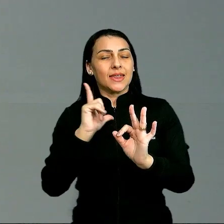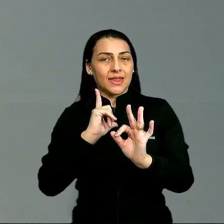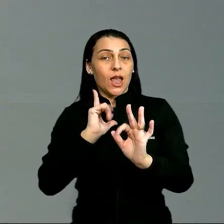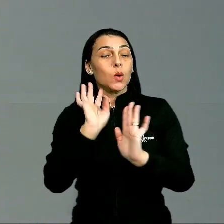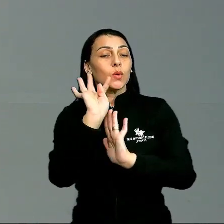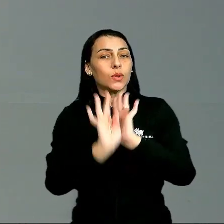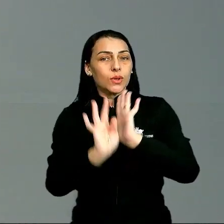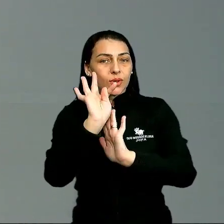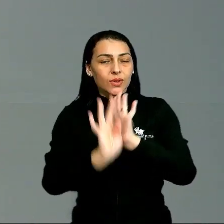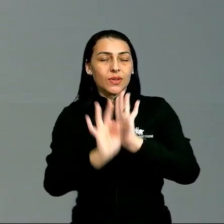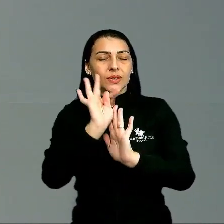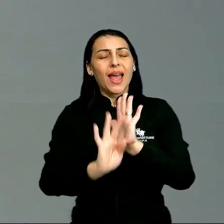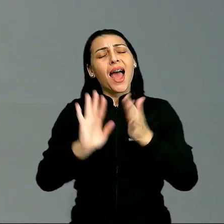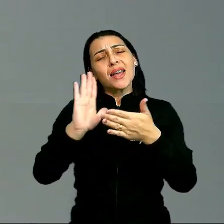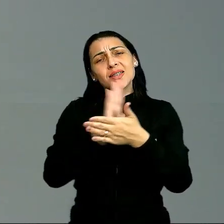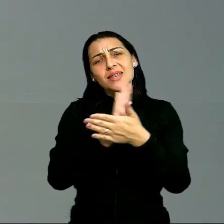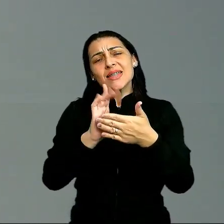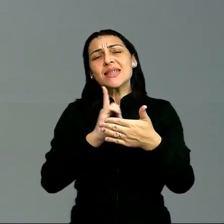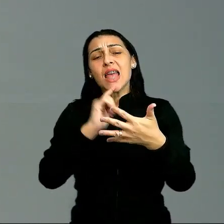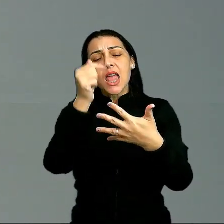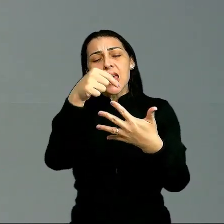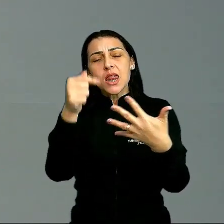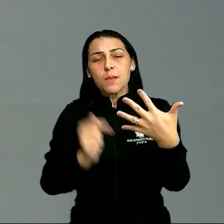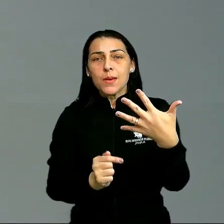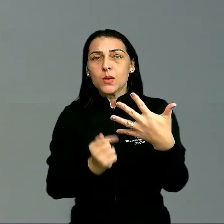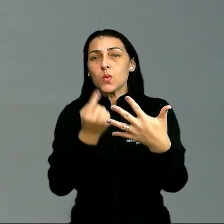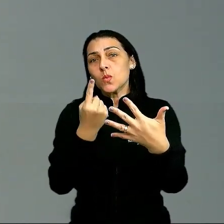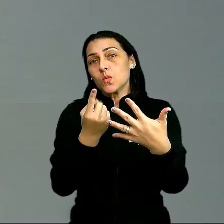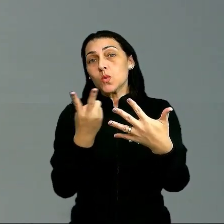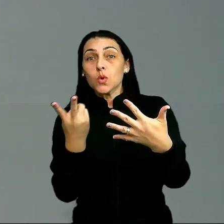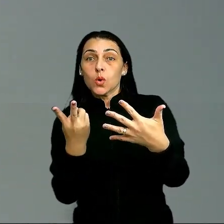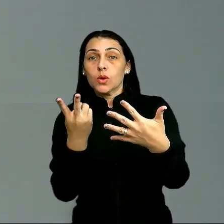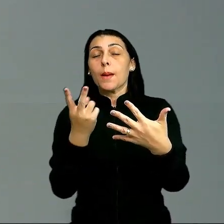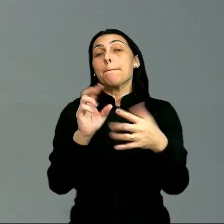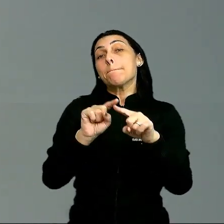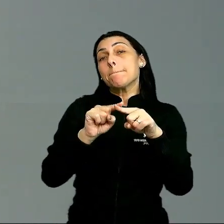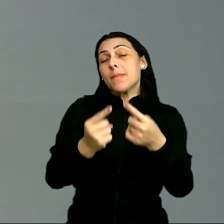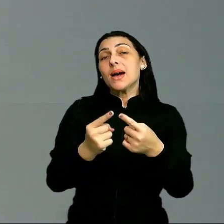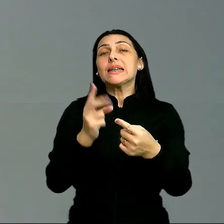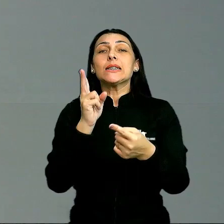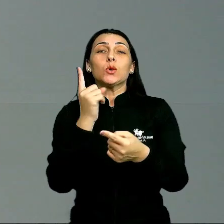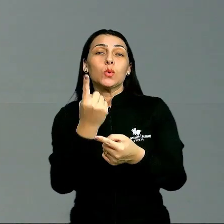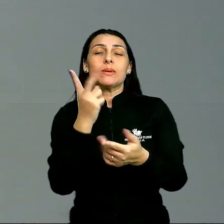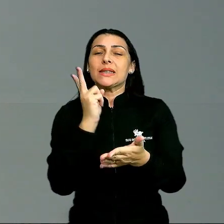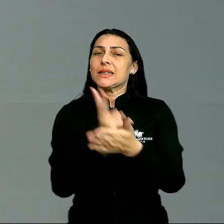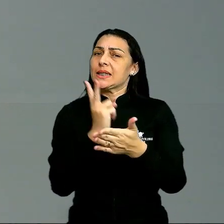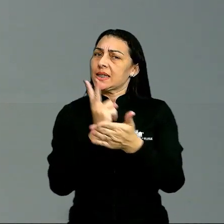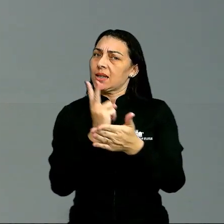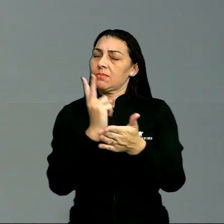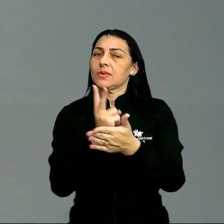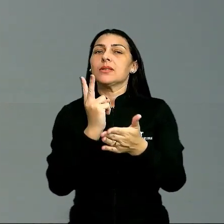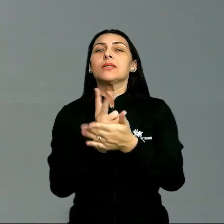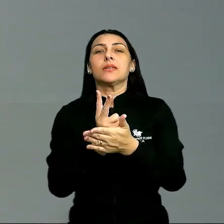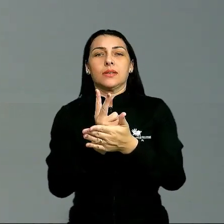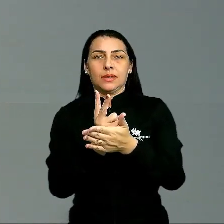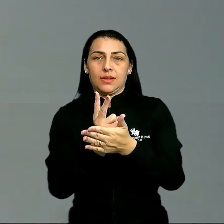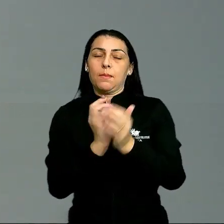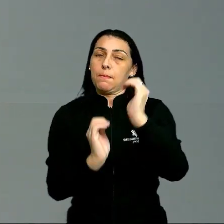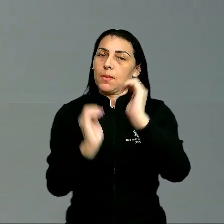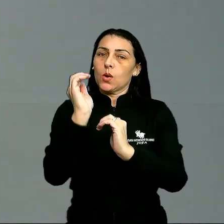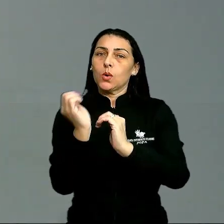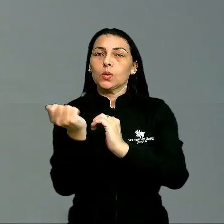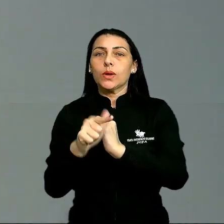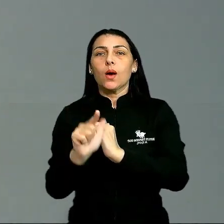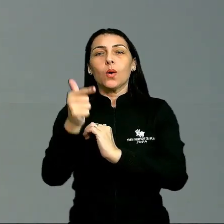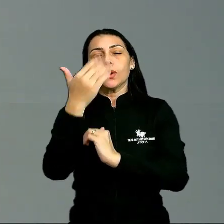aqueles textos em que, às vezes, tem elementos de uma ou de outra, mas uma sempre se sobressai em relação à outra.